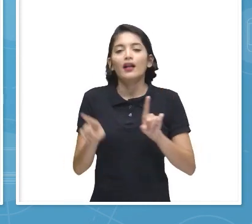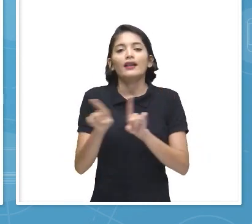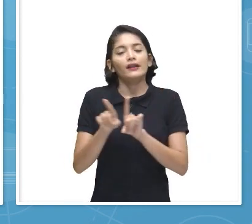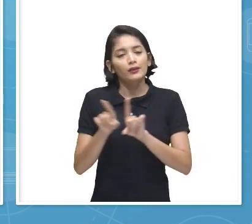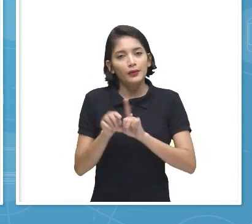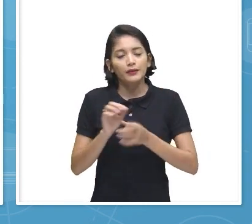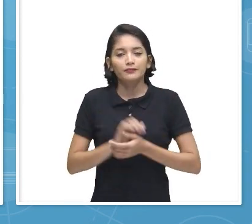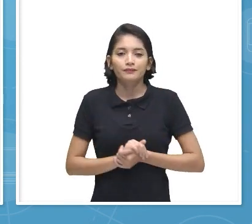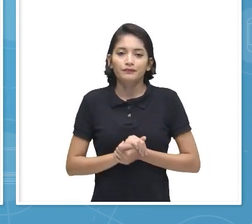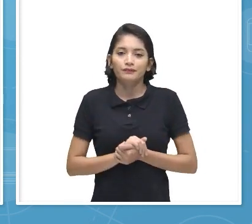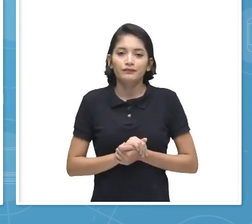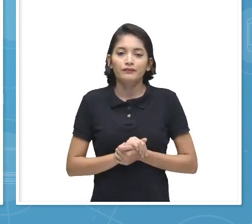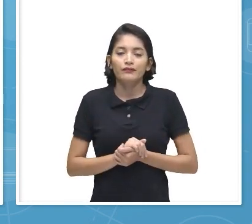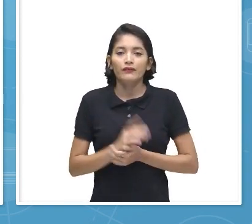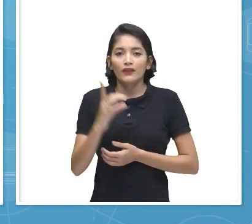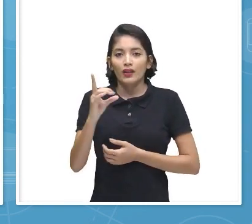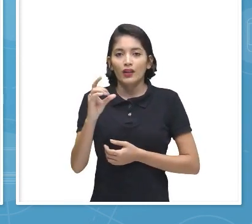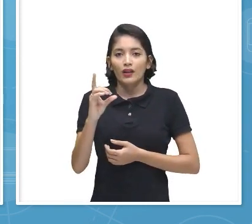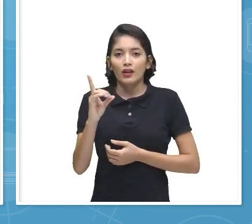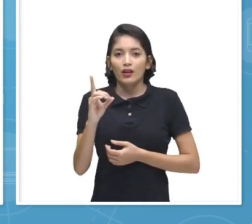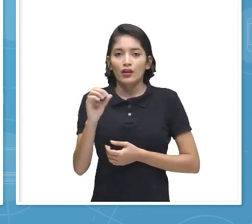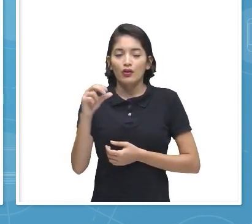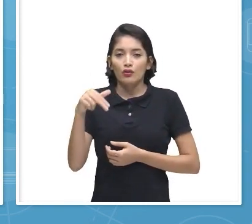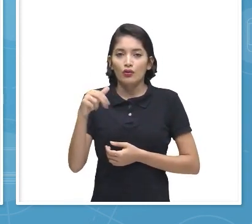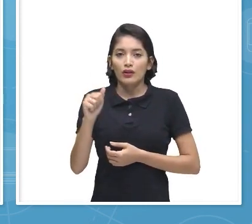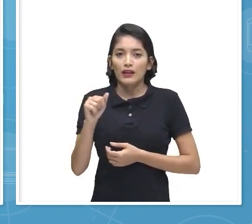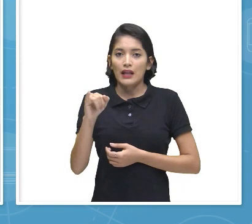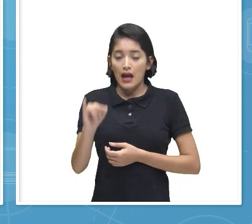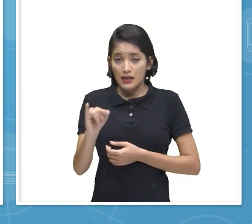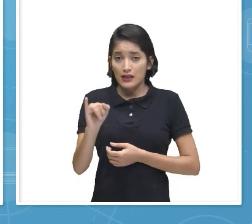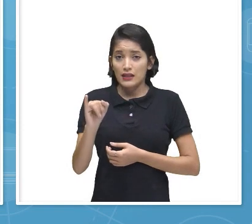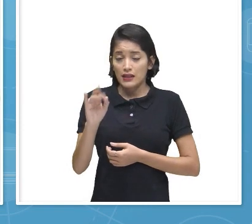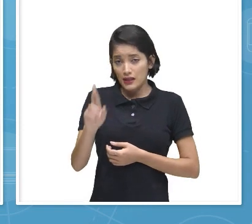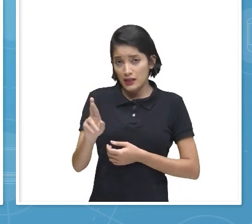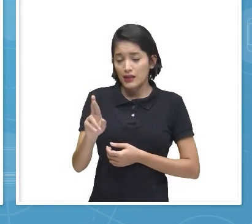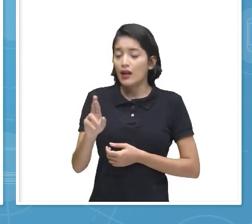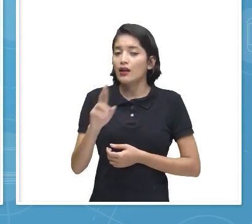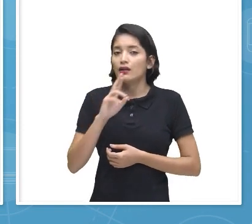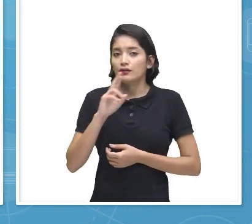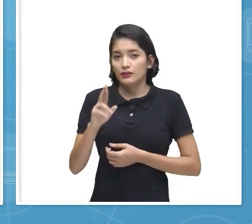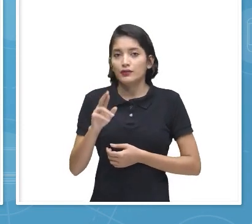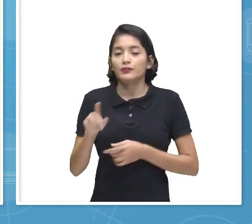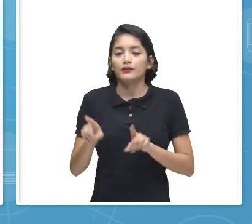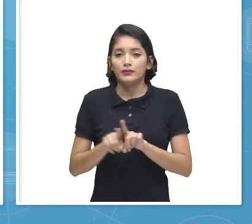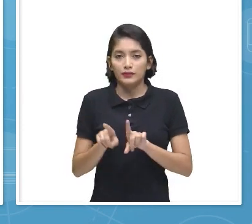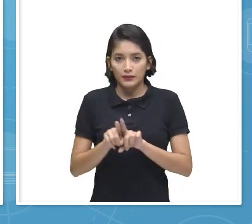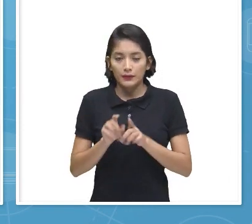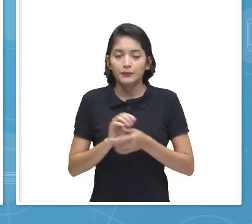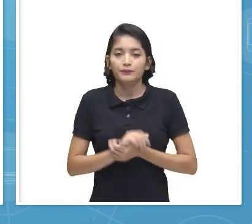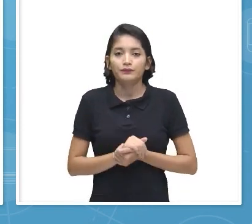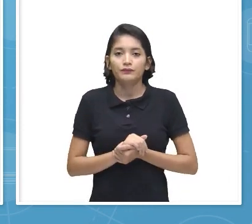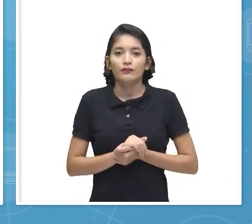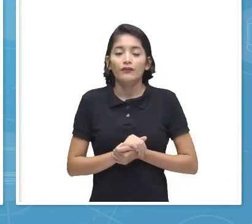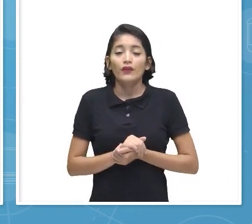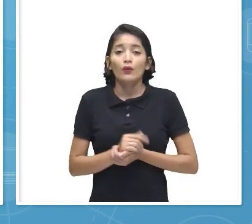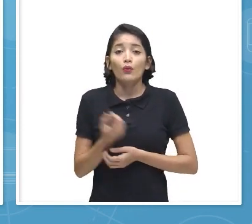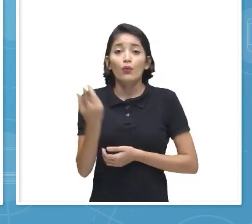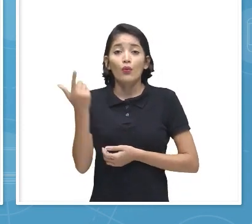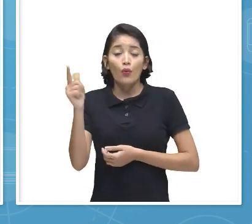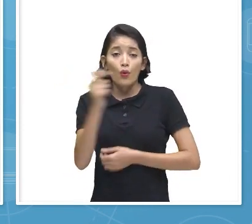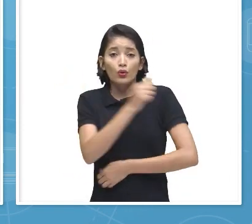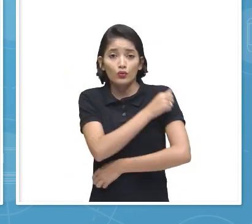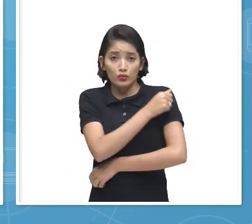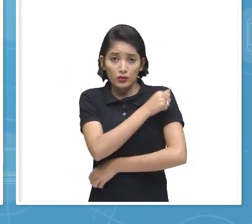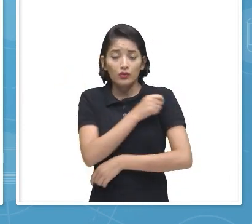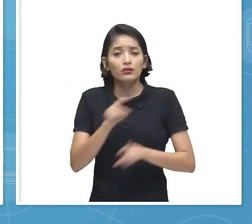como Donairo, ou Donair, acho que é Donair, o Vinícius novamente está aí respondendo que realmente, nesse